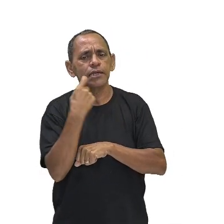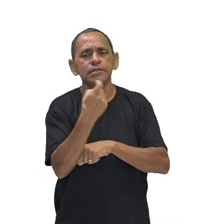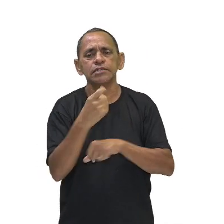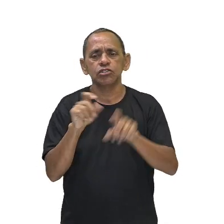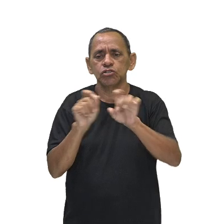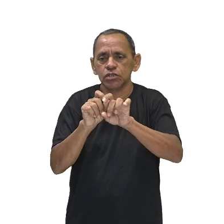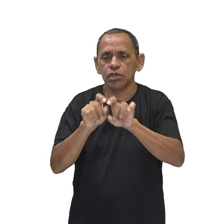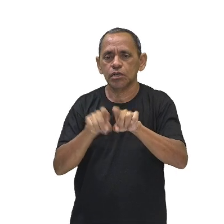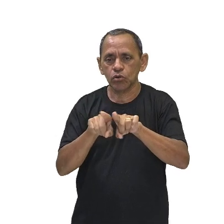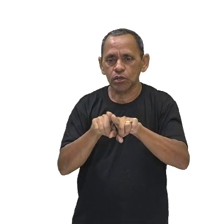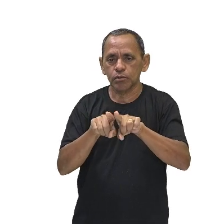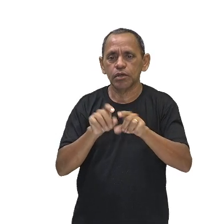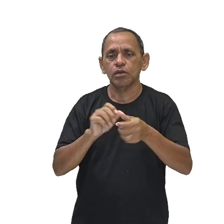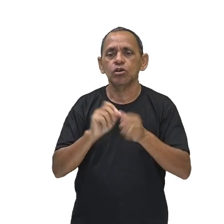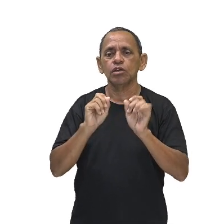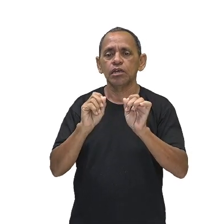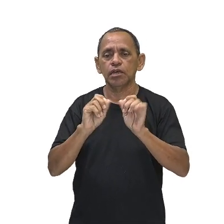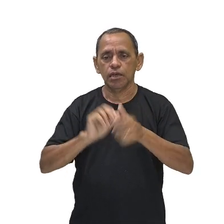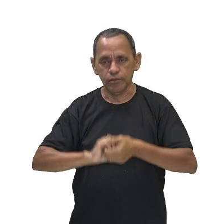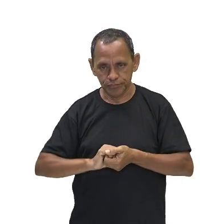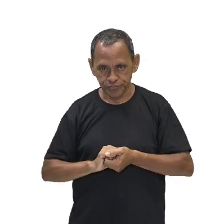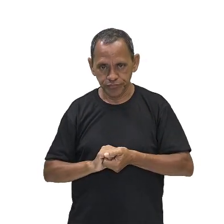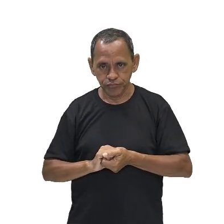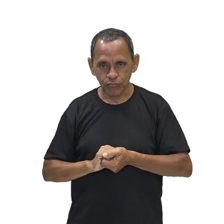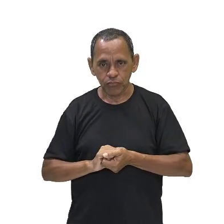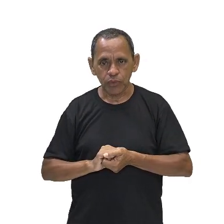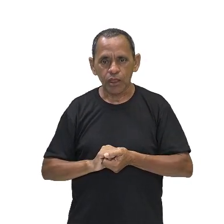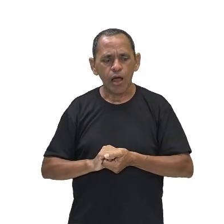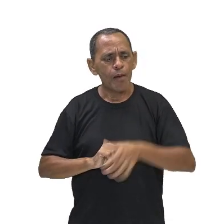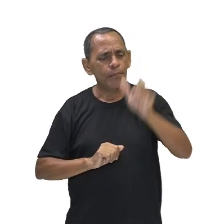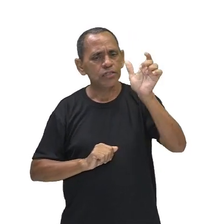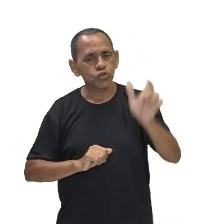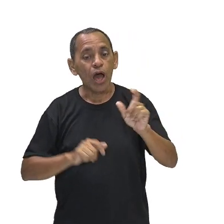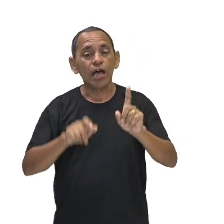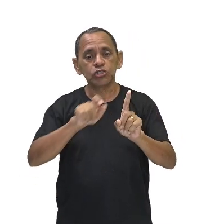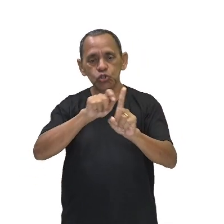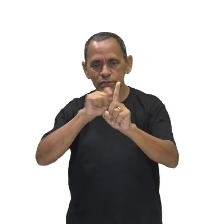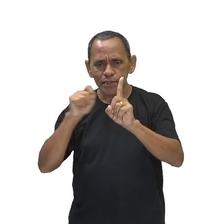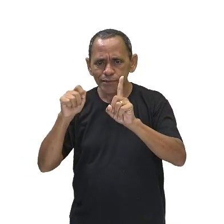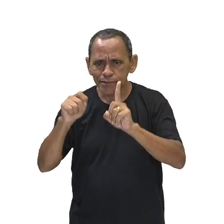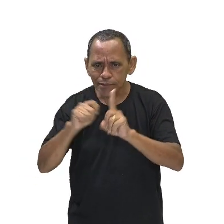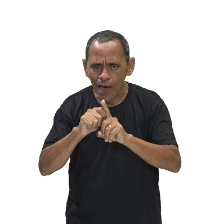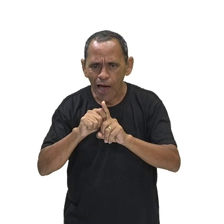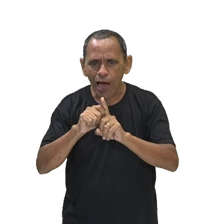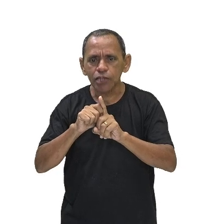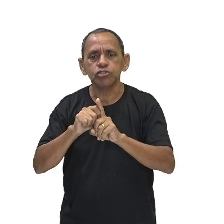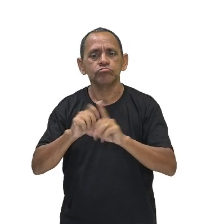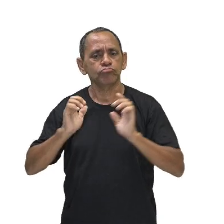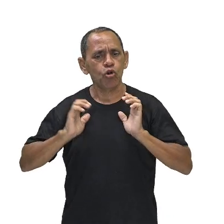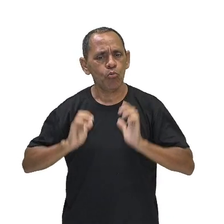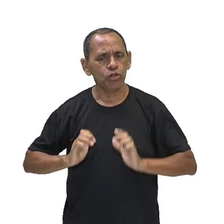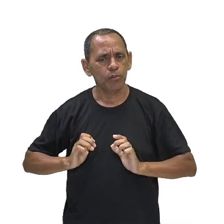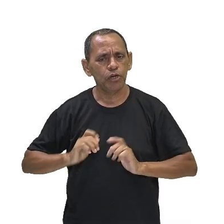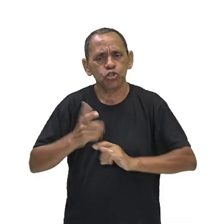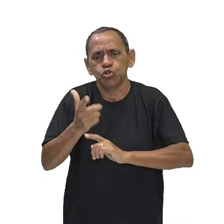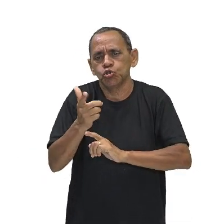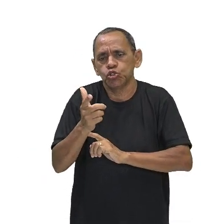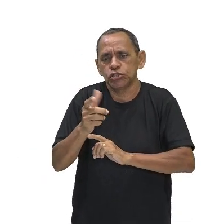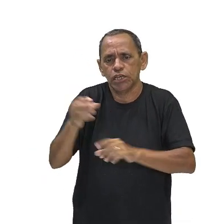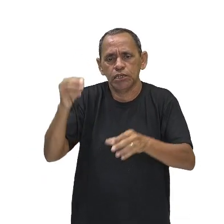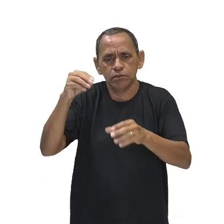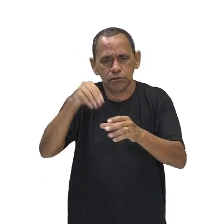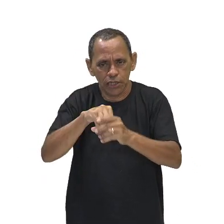se comportam de acordo com as normas, é uma sociedade doente, é uma sociedade anômana.